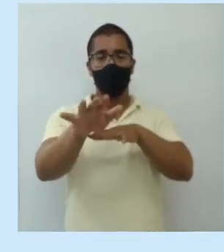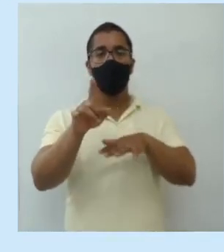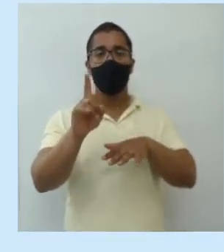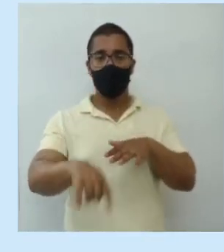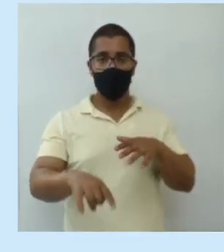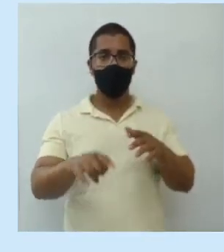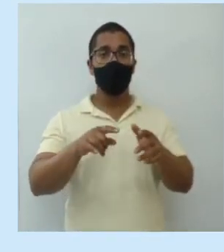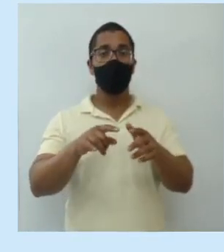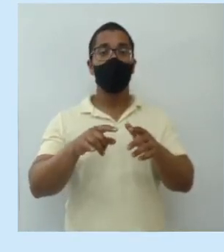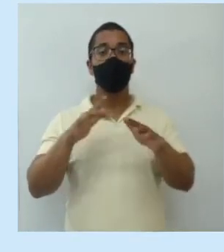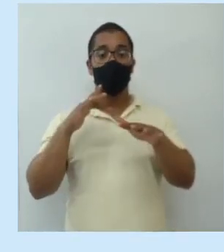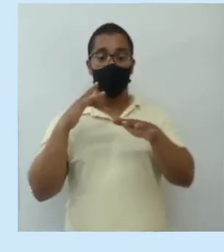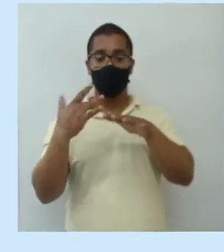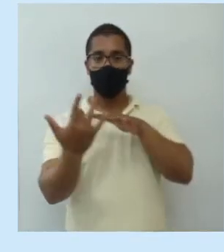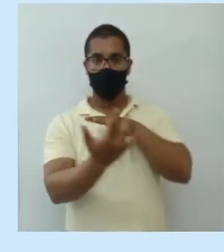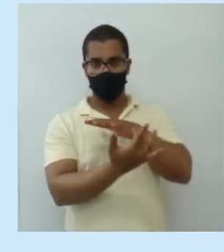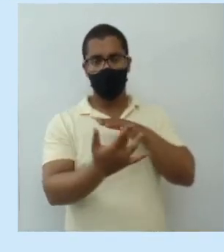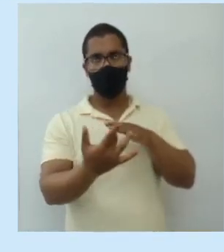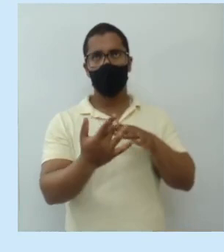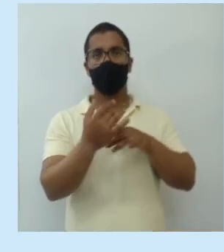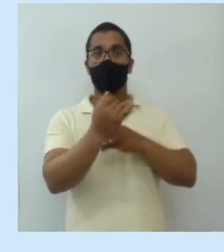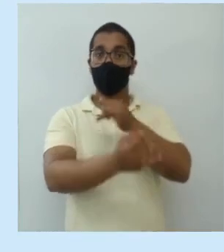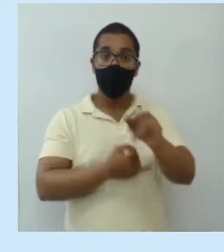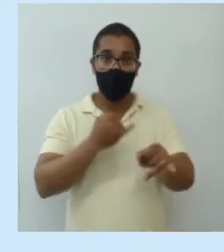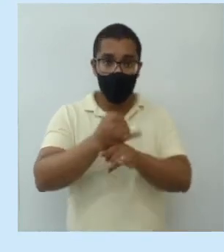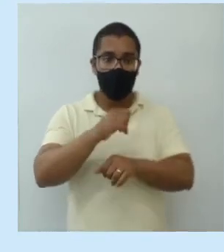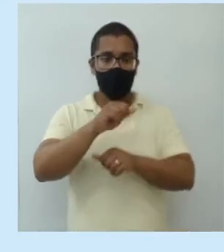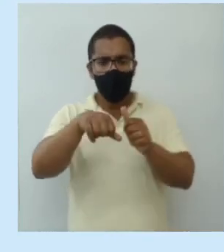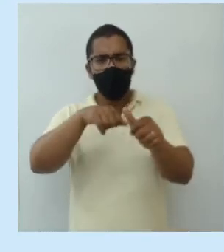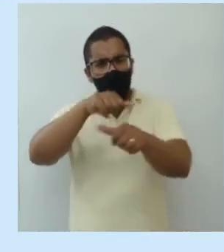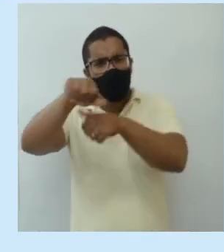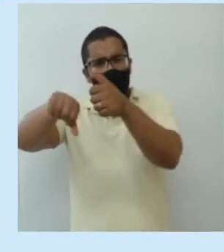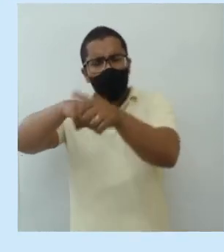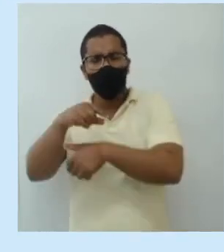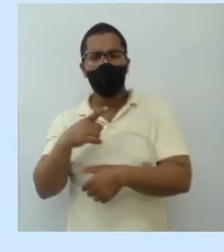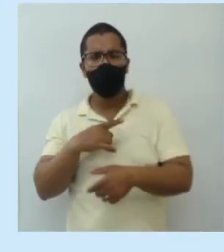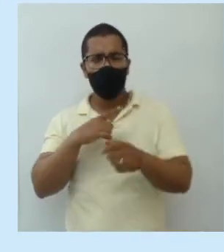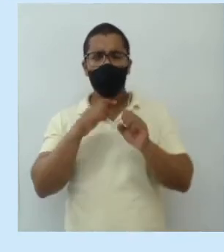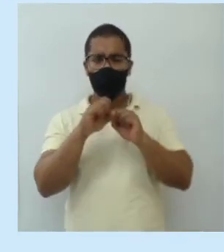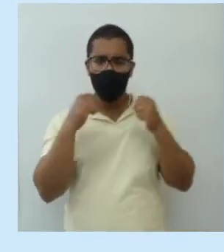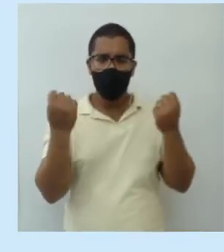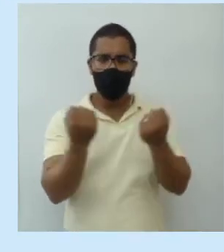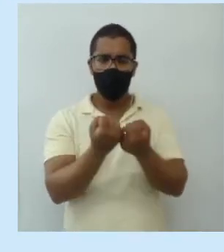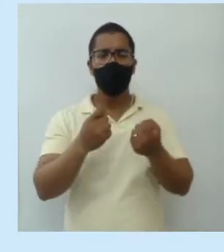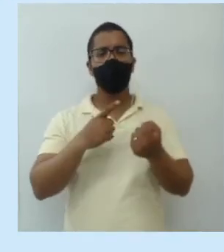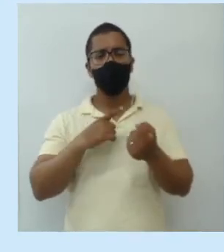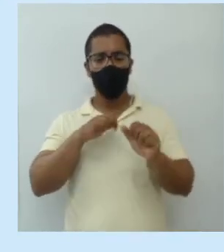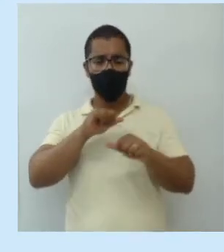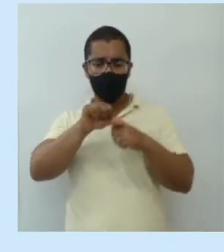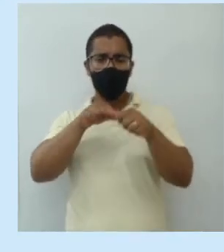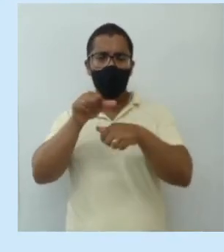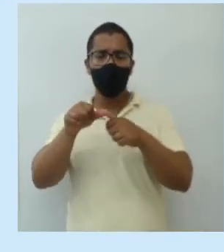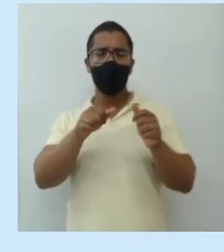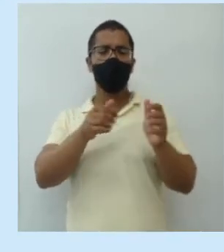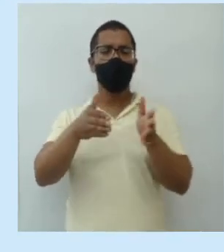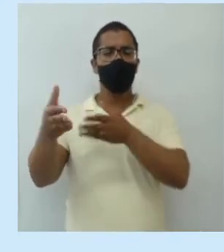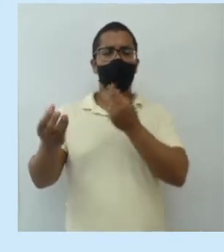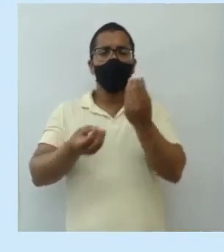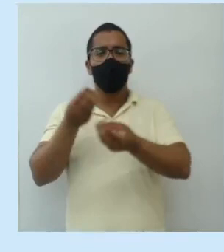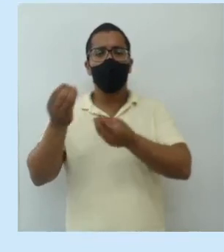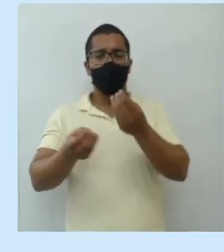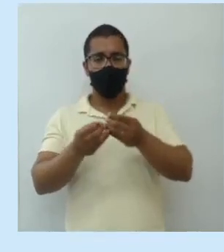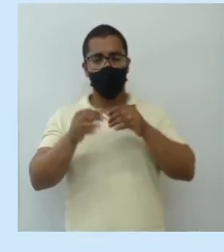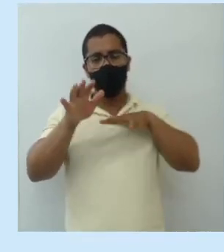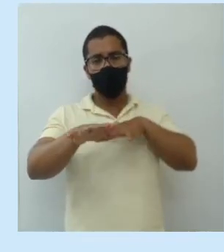as redes sociais. Então a internet, as mudanças na sociedade, influenciando, né, as formas de organização